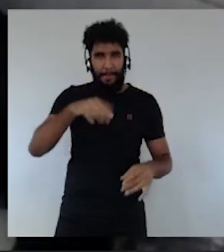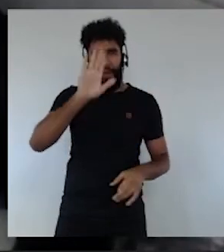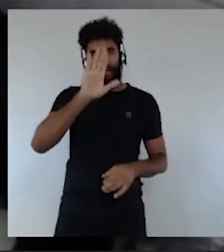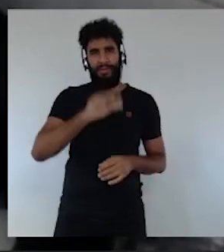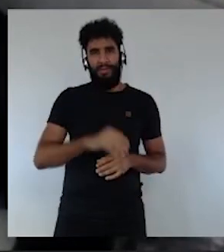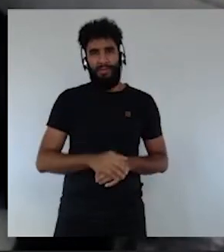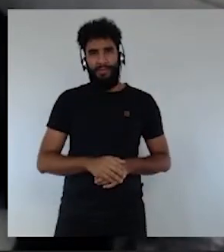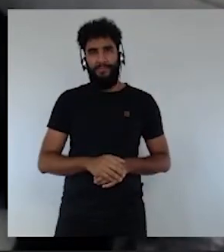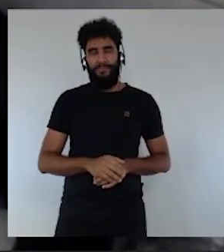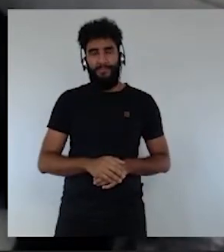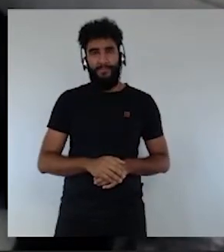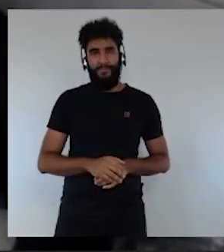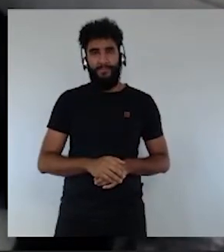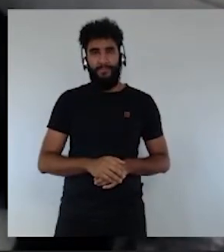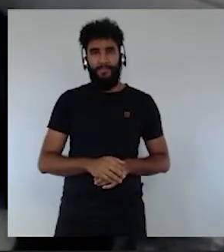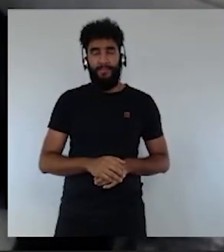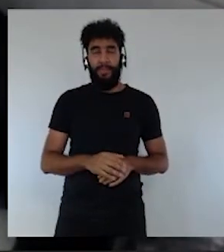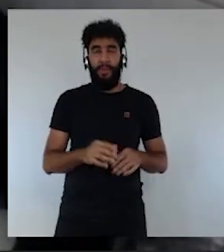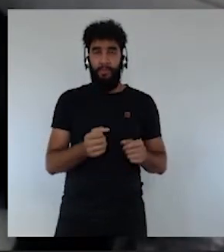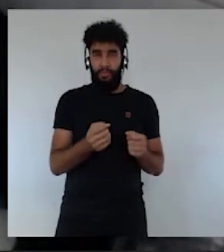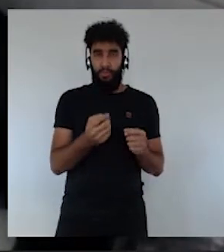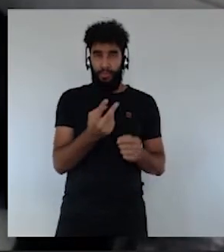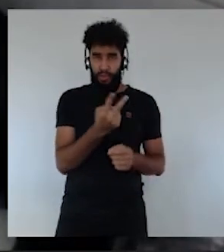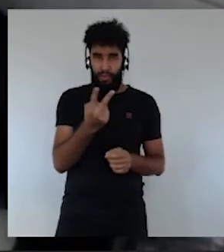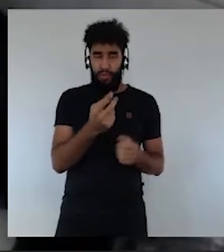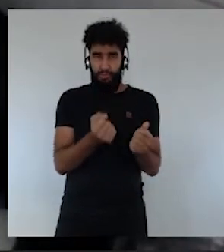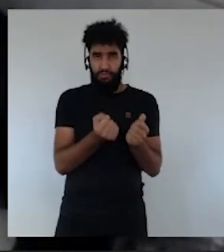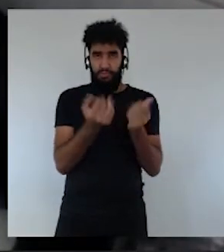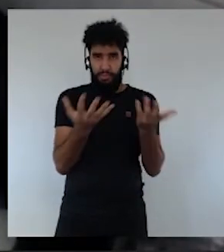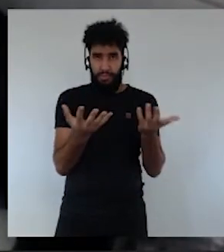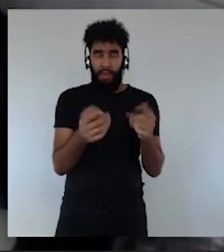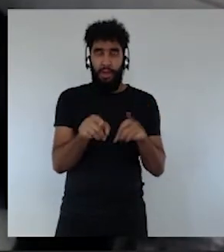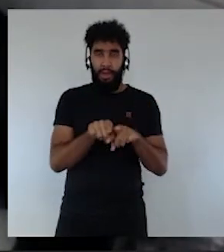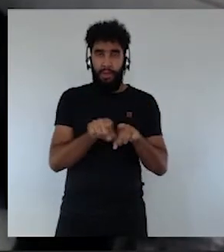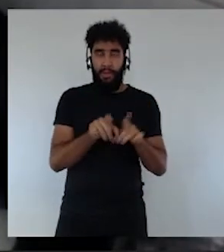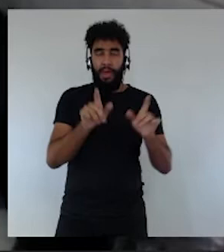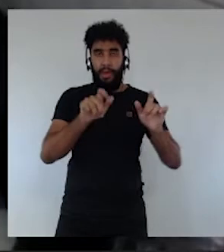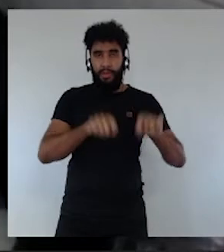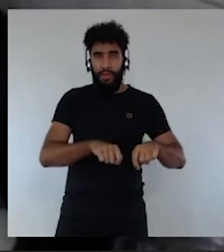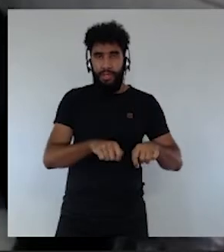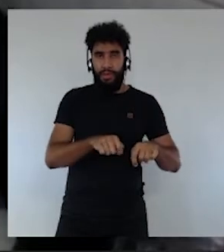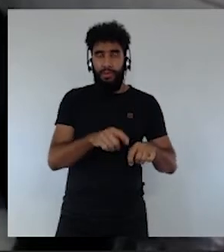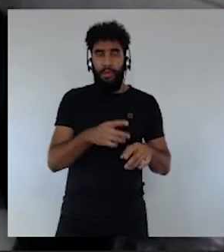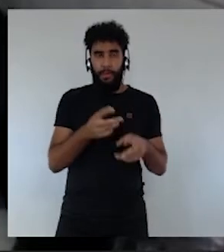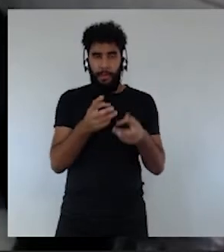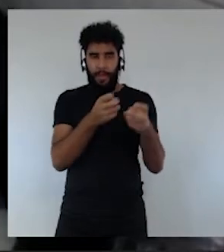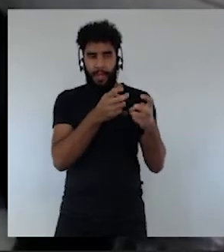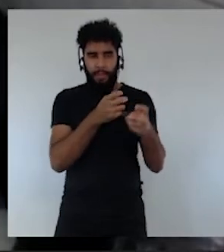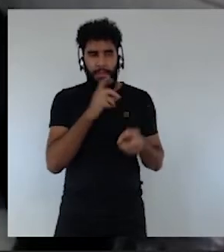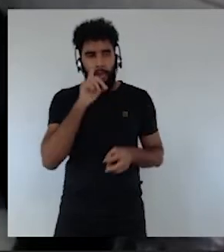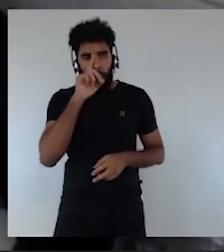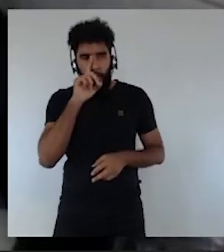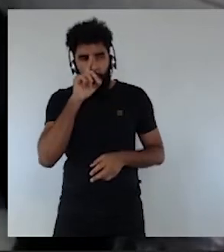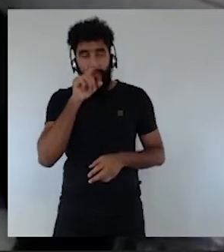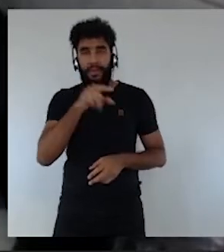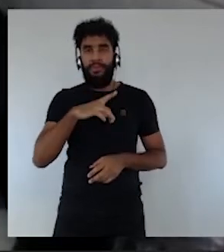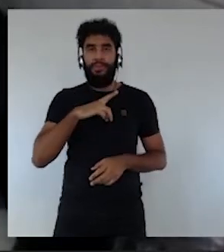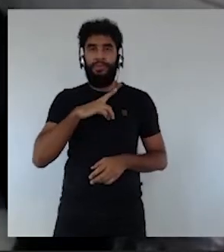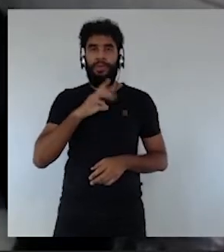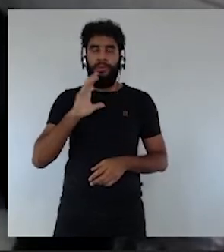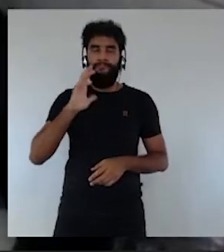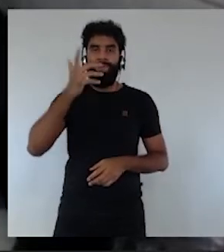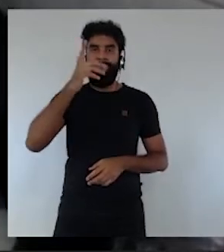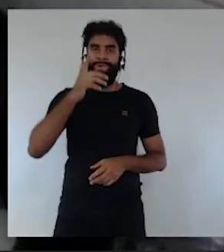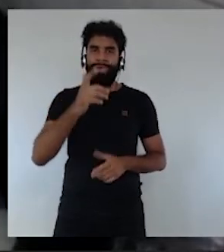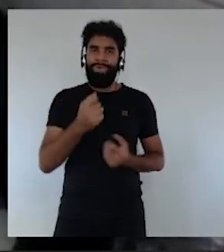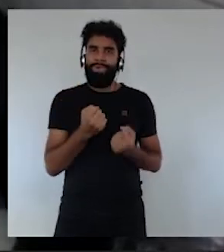partes, disponibilizadas, e as partes elas têm condições de alocar os riscos. Isso já tem uma consequência muito grande